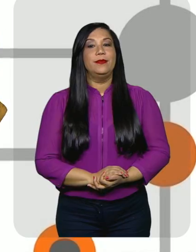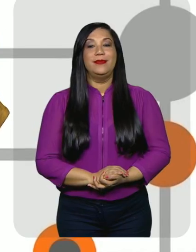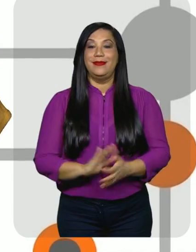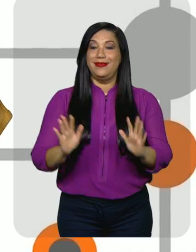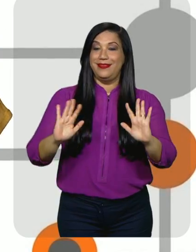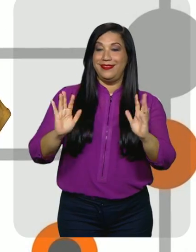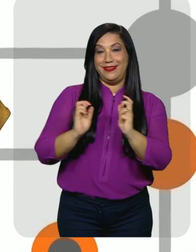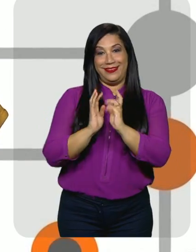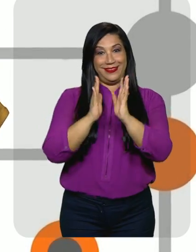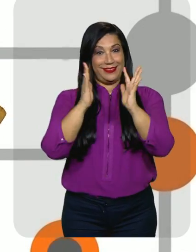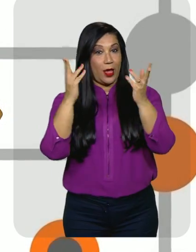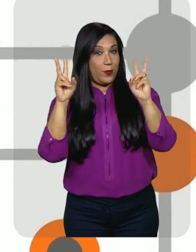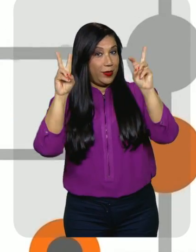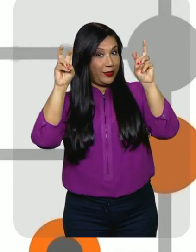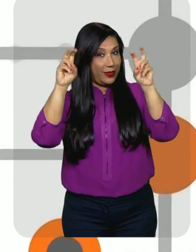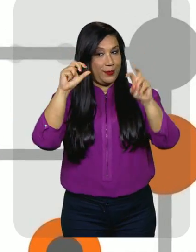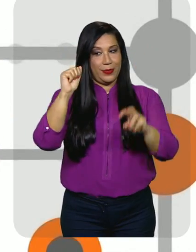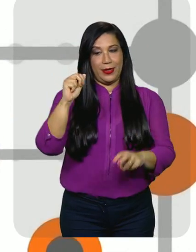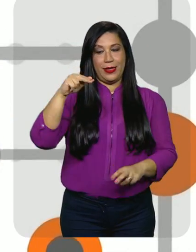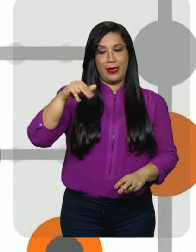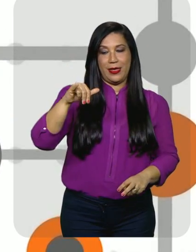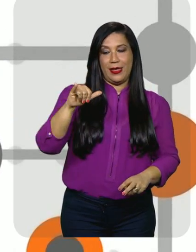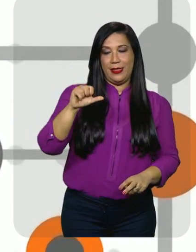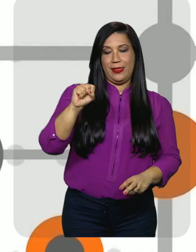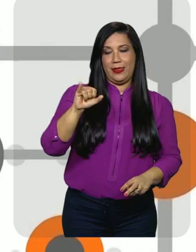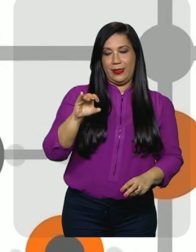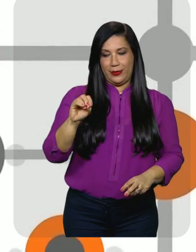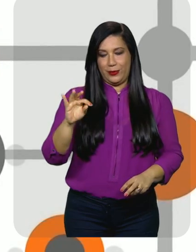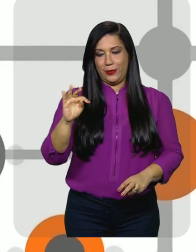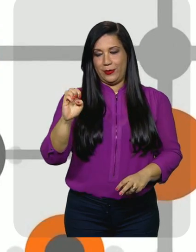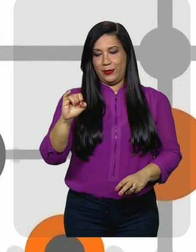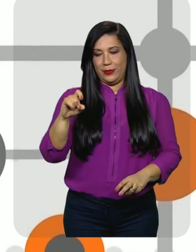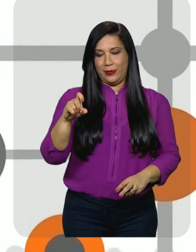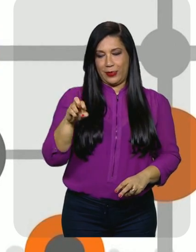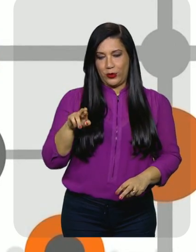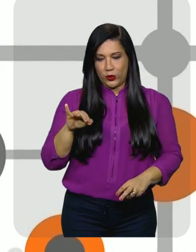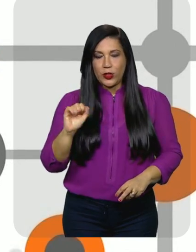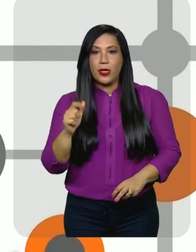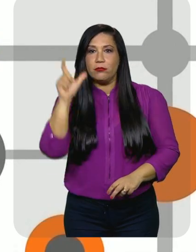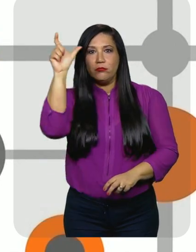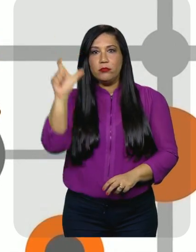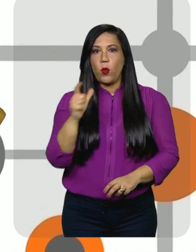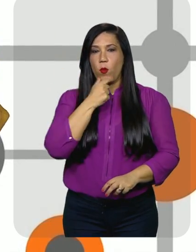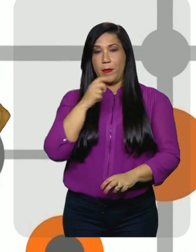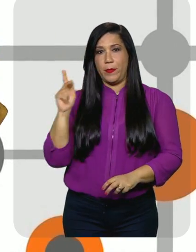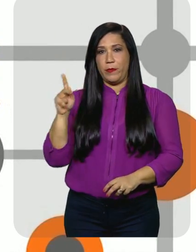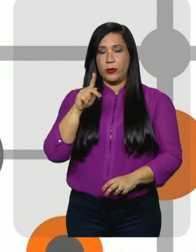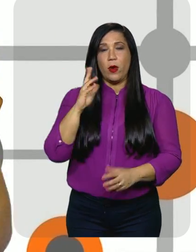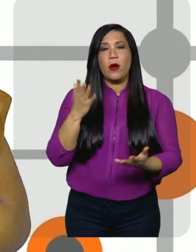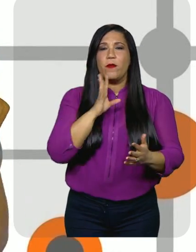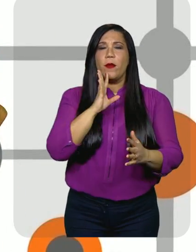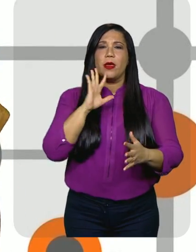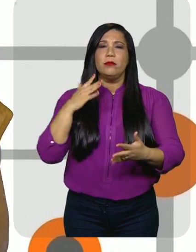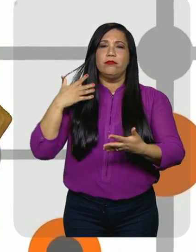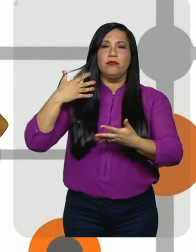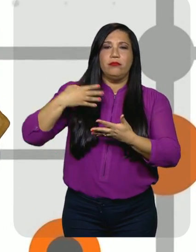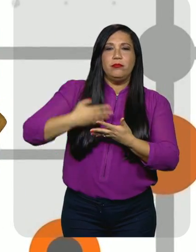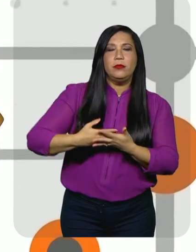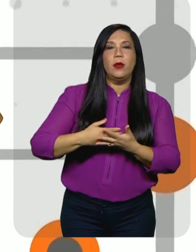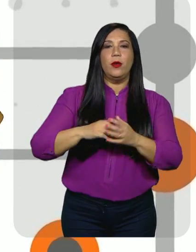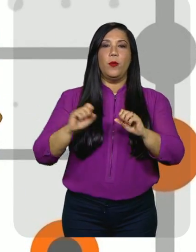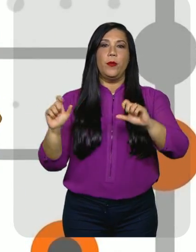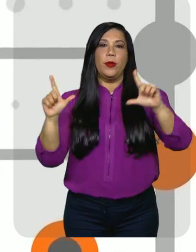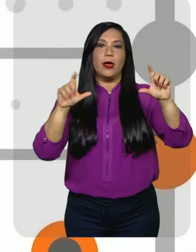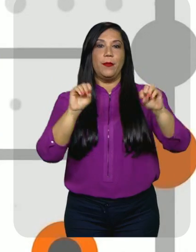E a gente volta a falar de Anísio Teixeira dentro do quadro Acervo da TV Escola. Vamos ver um pouquinho mais do programa